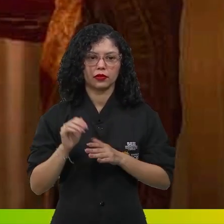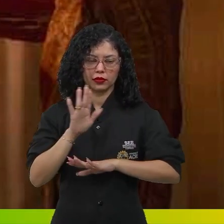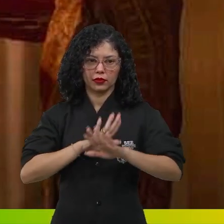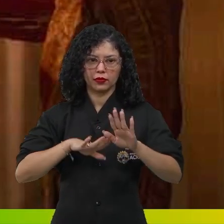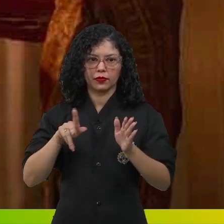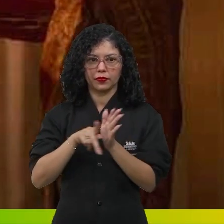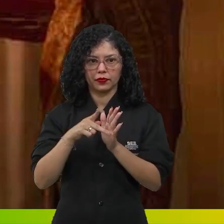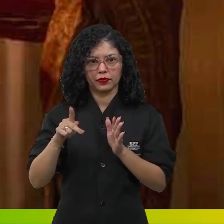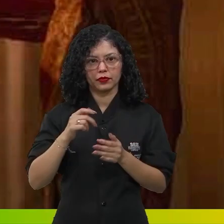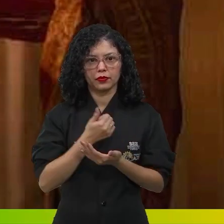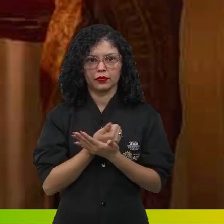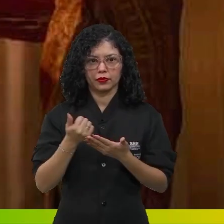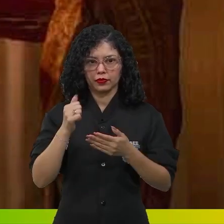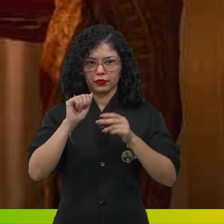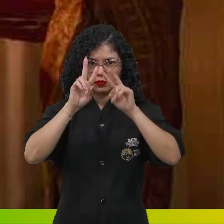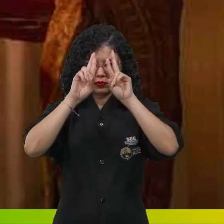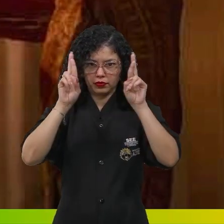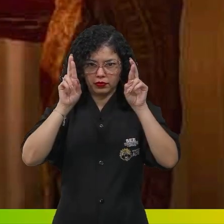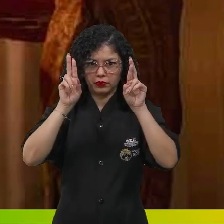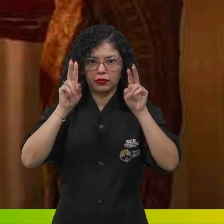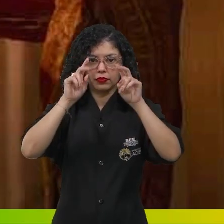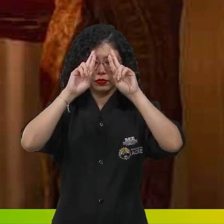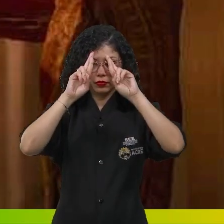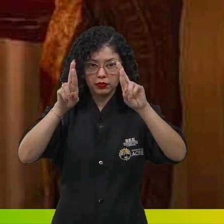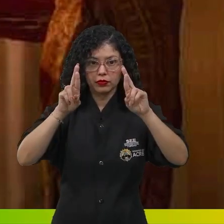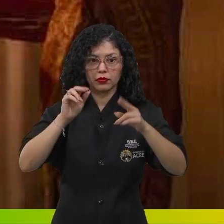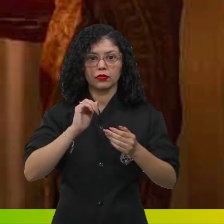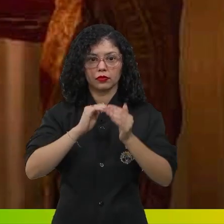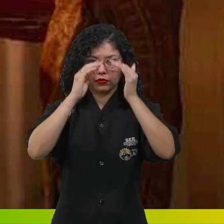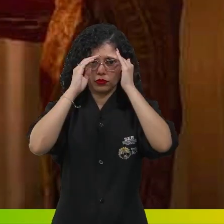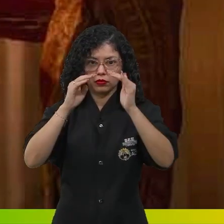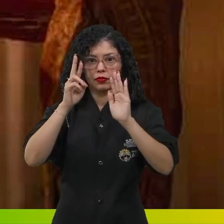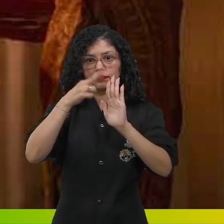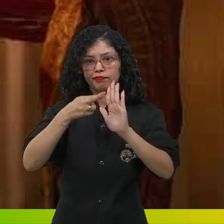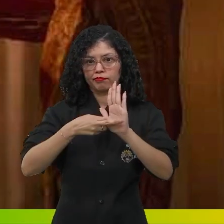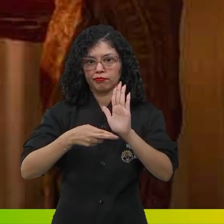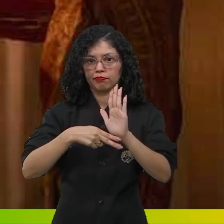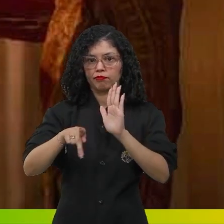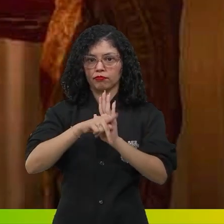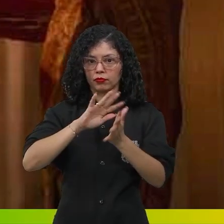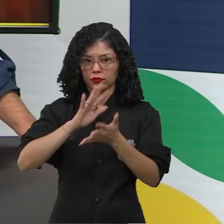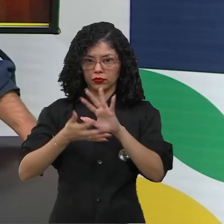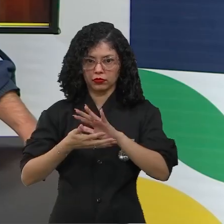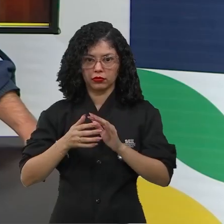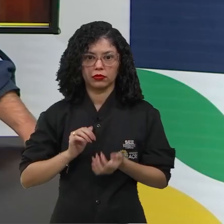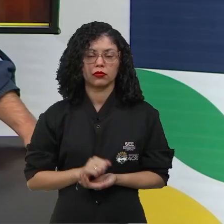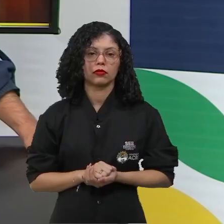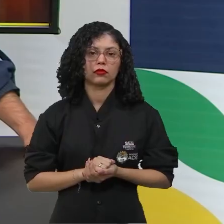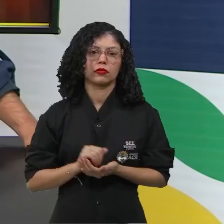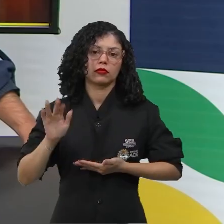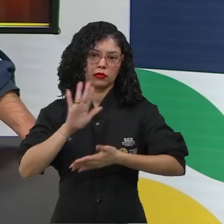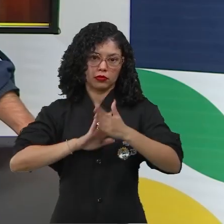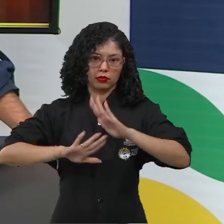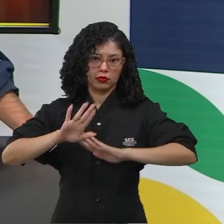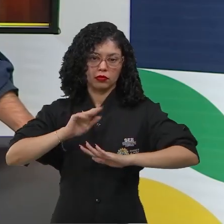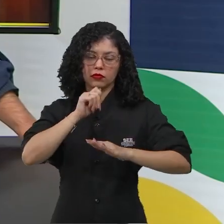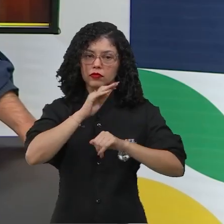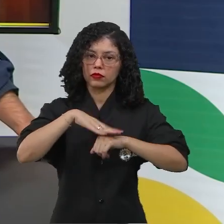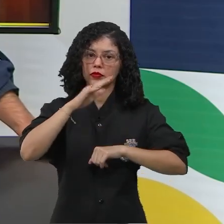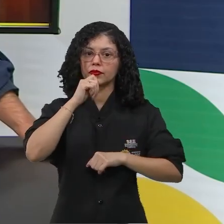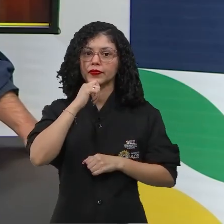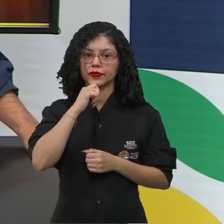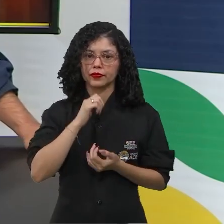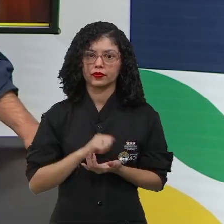Cuidar dele é um ato de respeito e não de obediência a padrões externos. Ou seja, cuidar do corpo é mais do